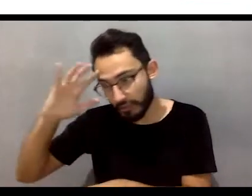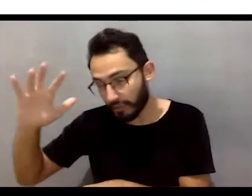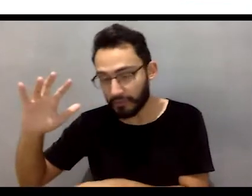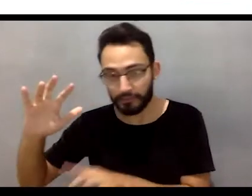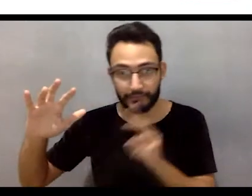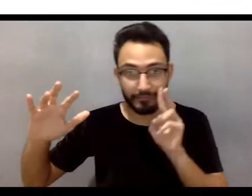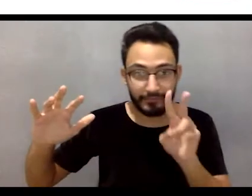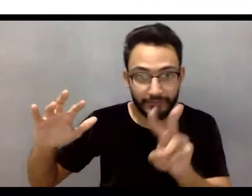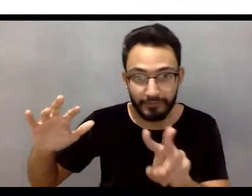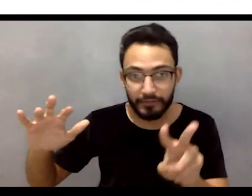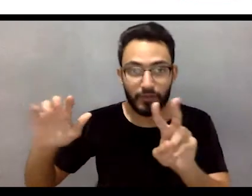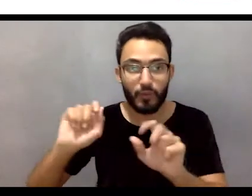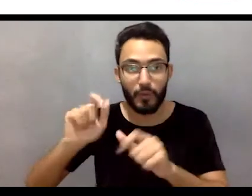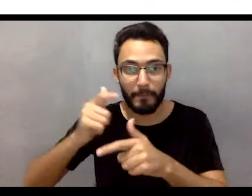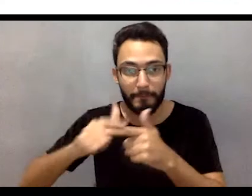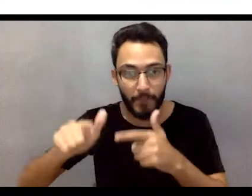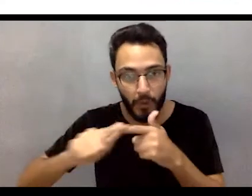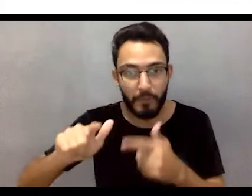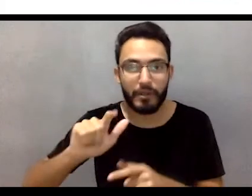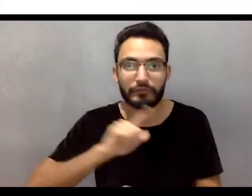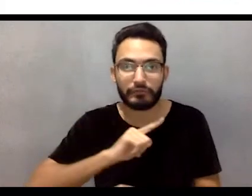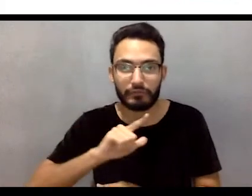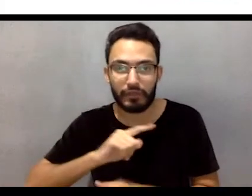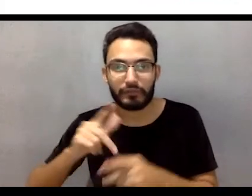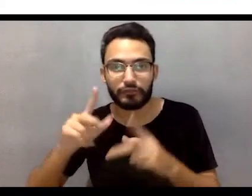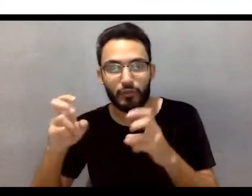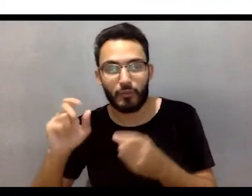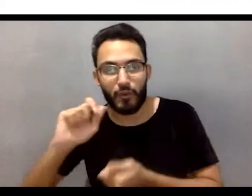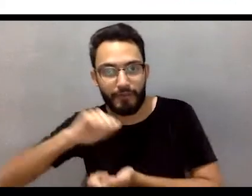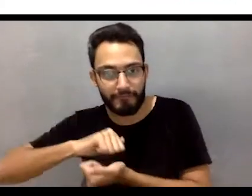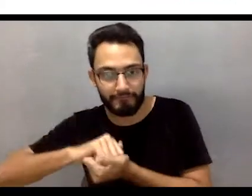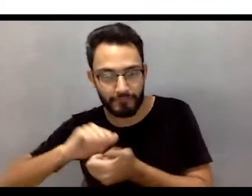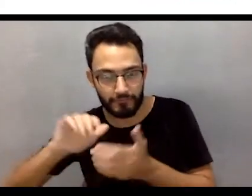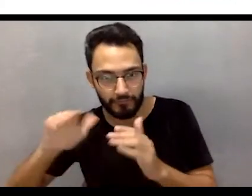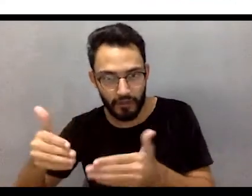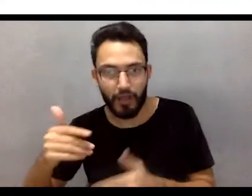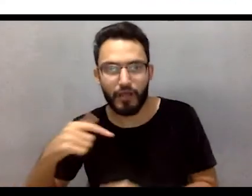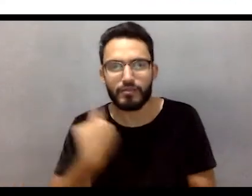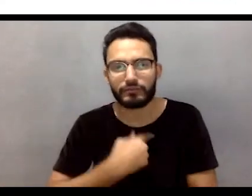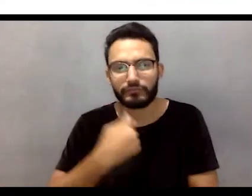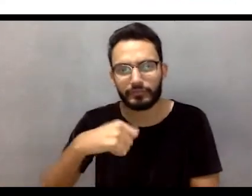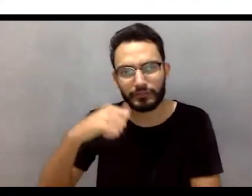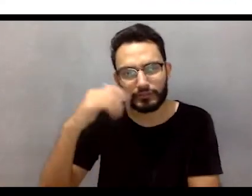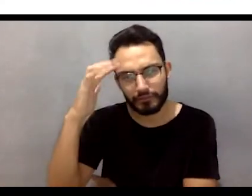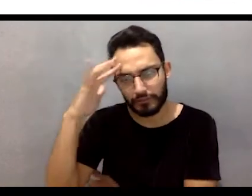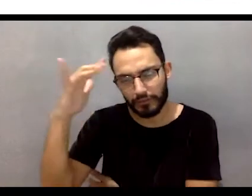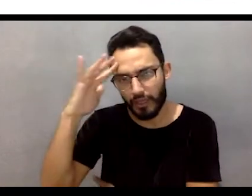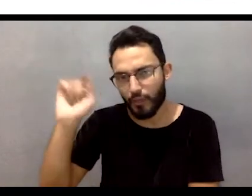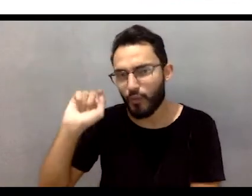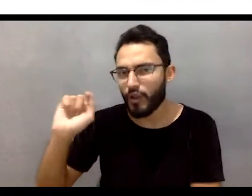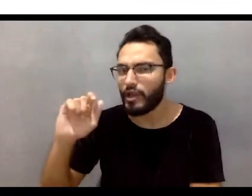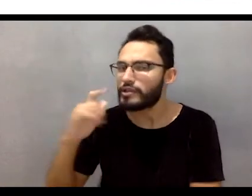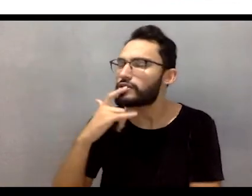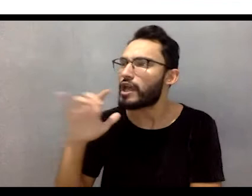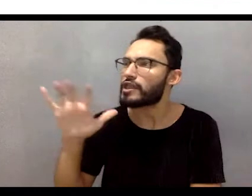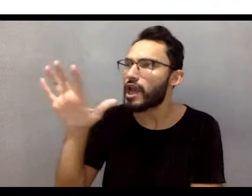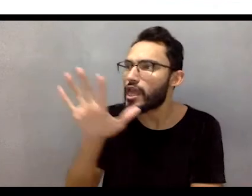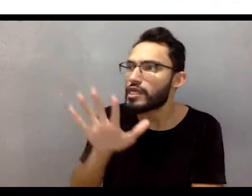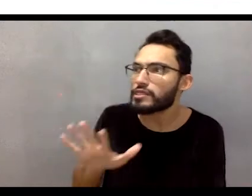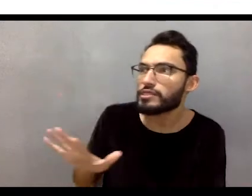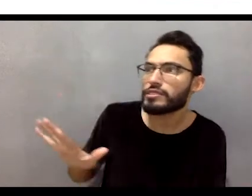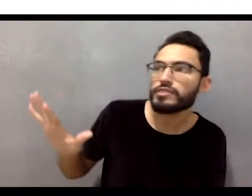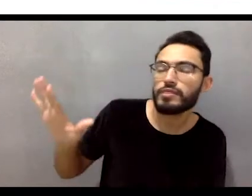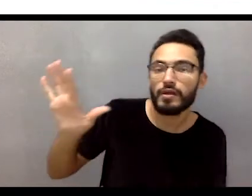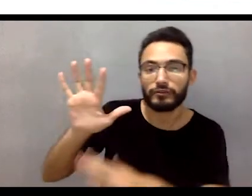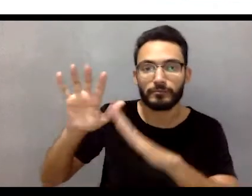de olhar para aquele product backlog. Vamos pensar um pouquinho no portfólio da empresa. Vamos pensar na